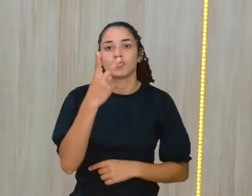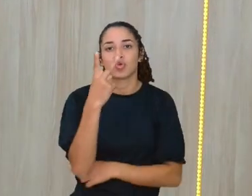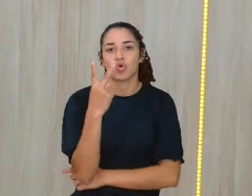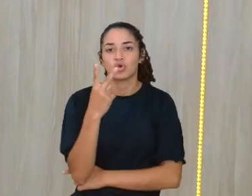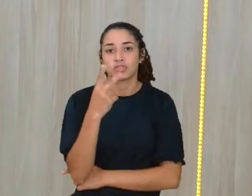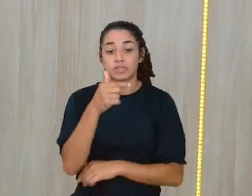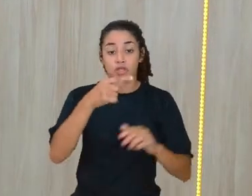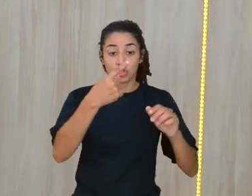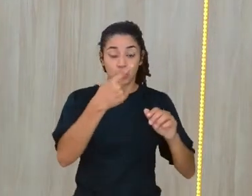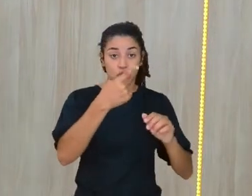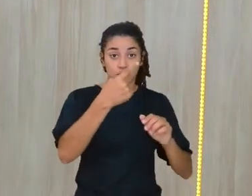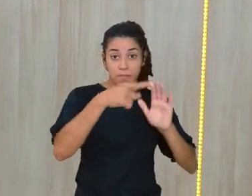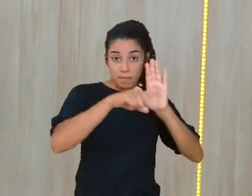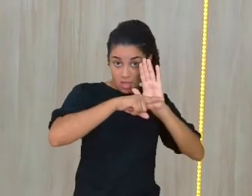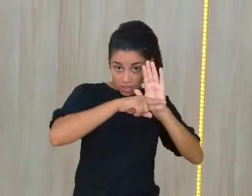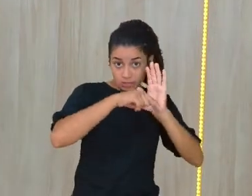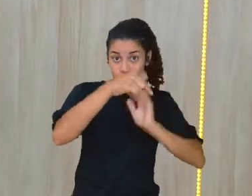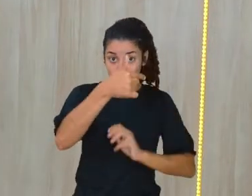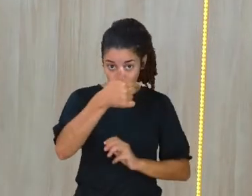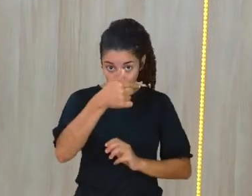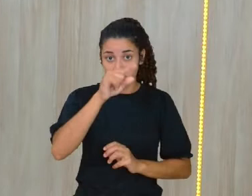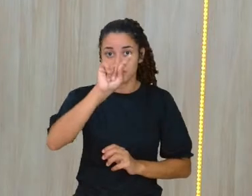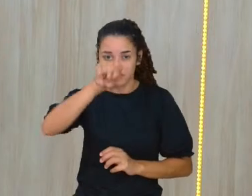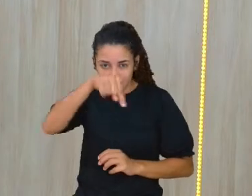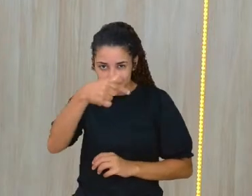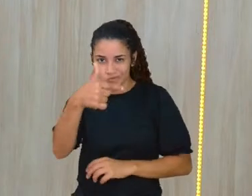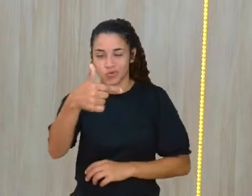2. Menos 2 e 2. Tá?